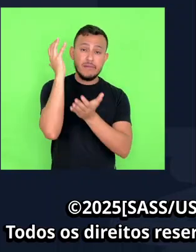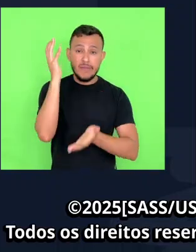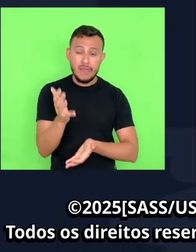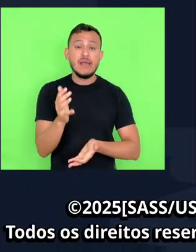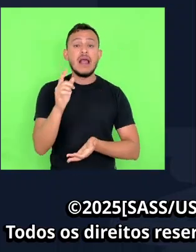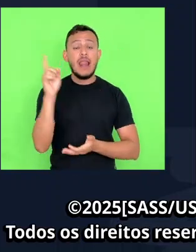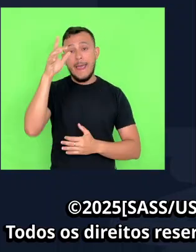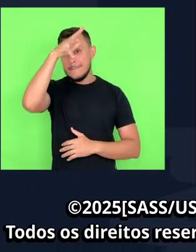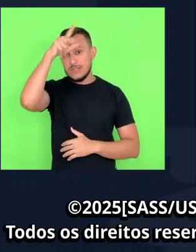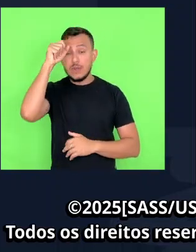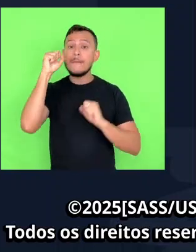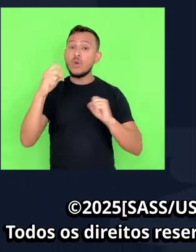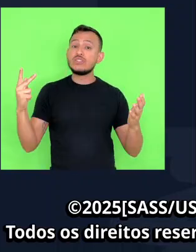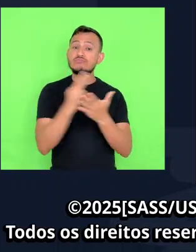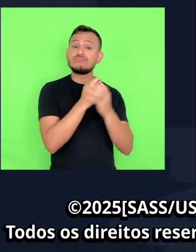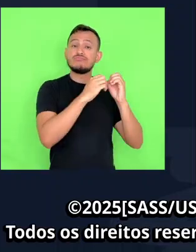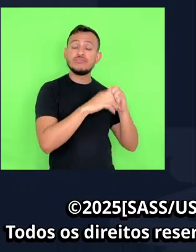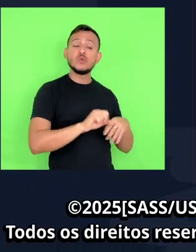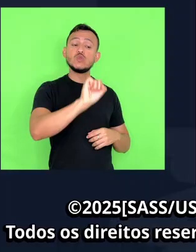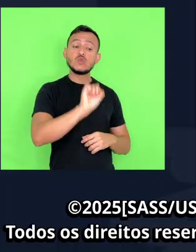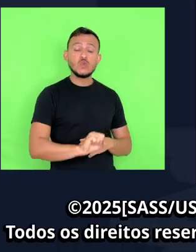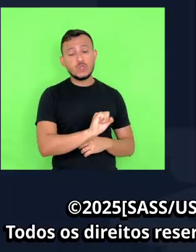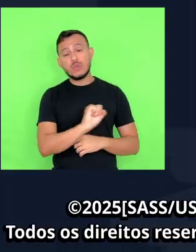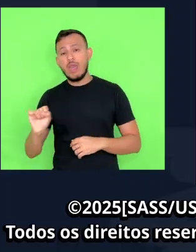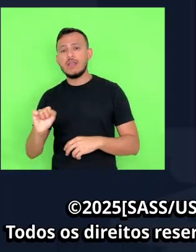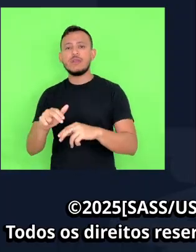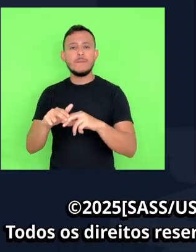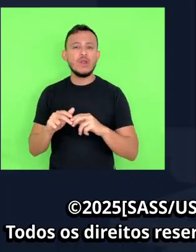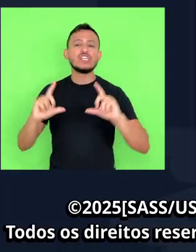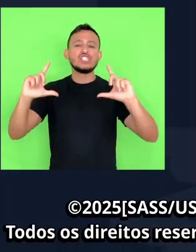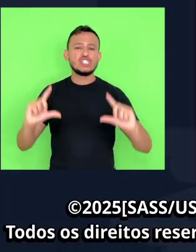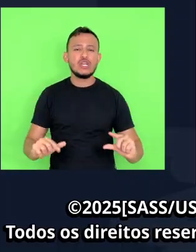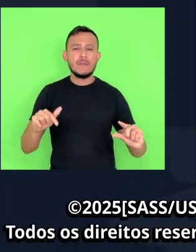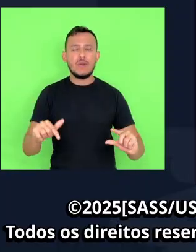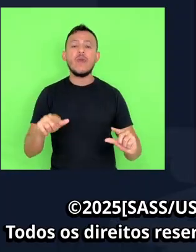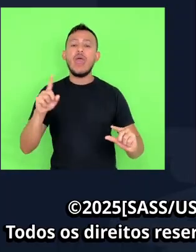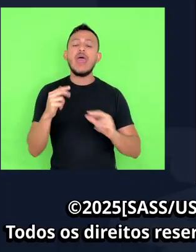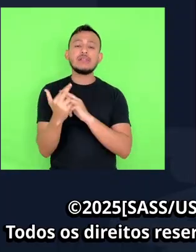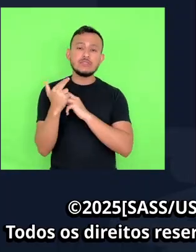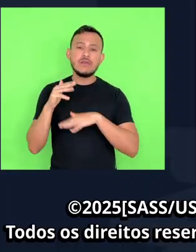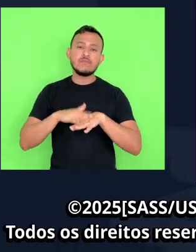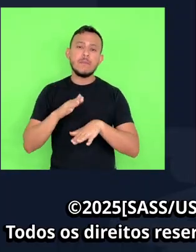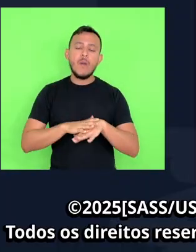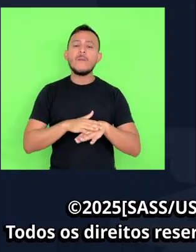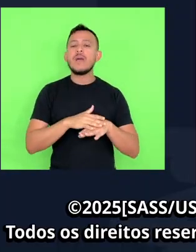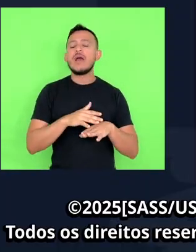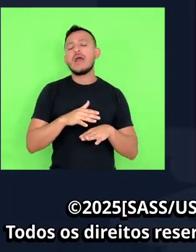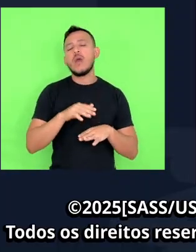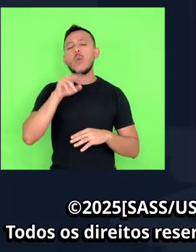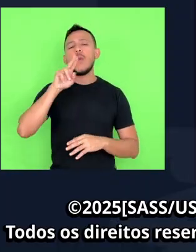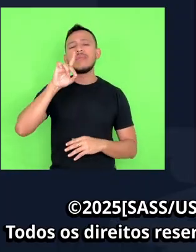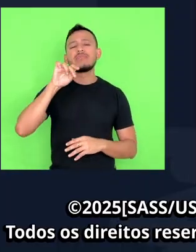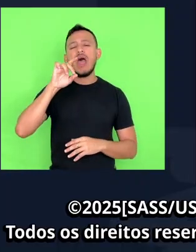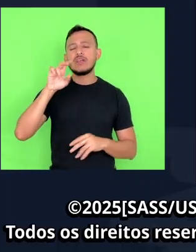sul e sudeste do Brasil, ao diminuir aqueles rios aéreos que são responsáveis pela umidade, estão